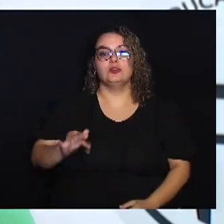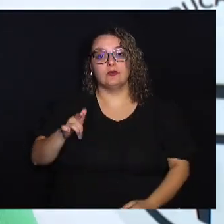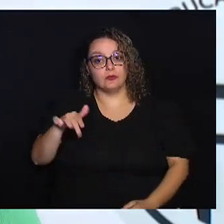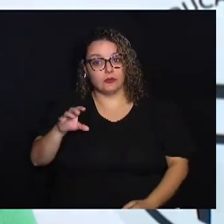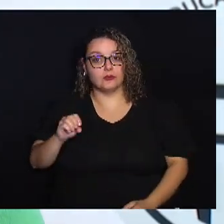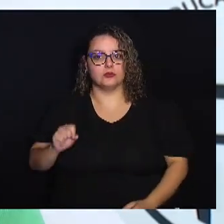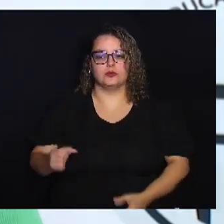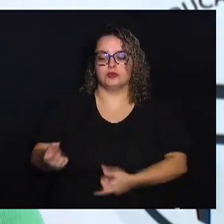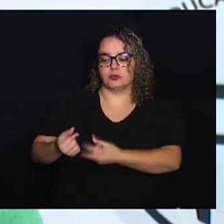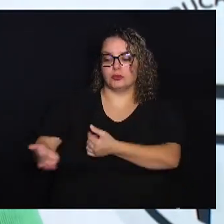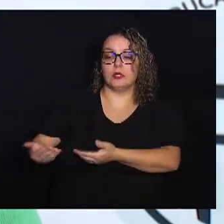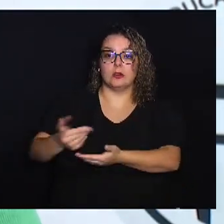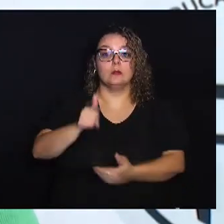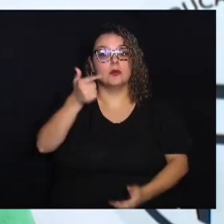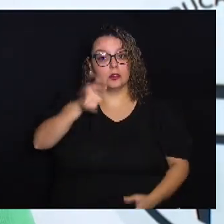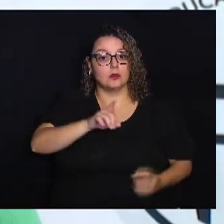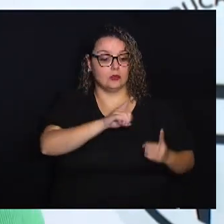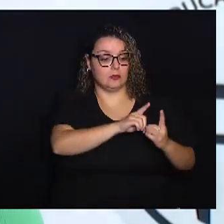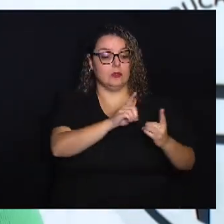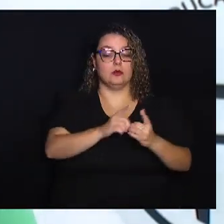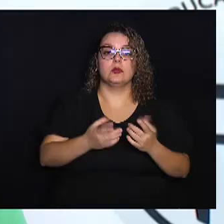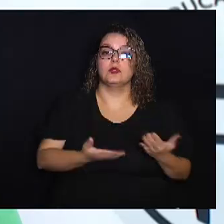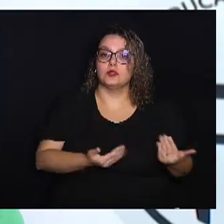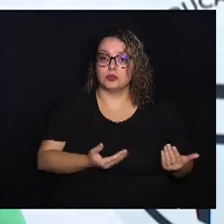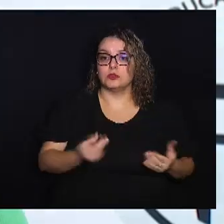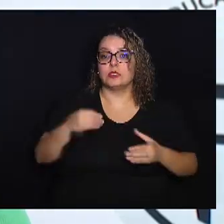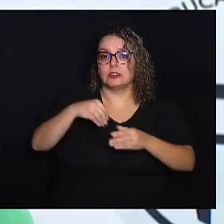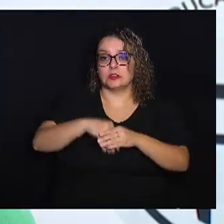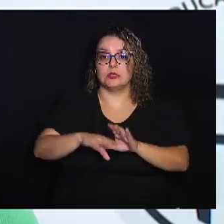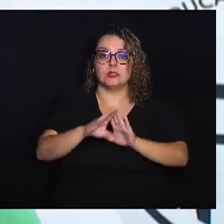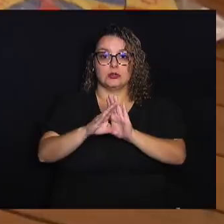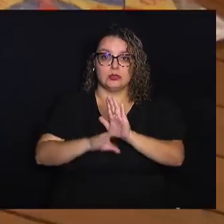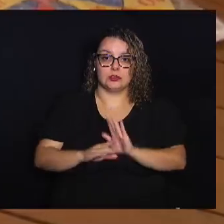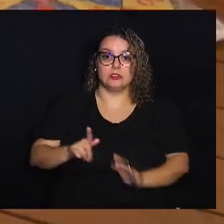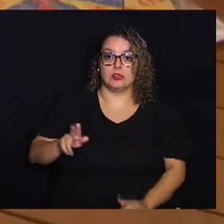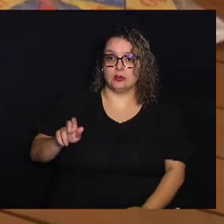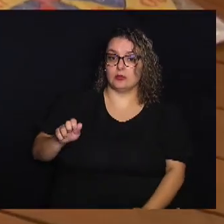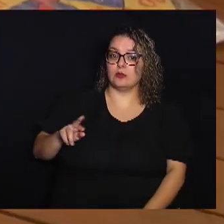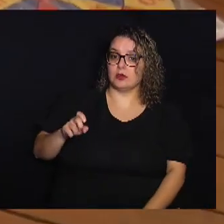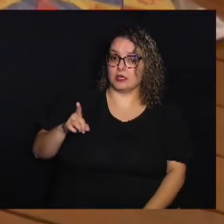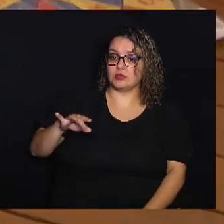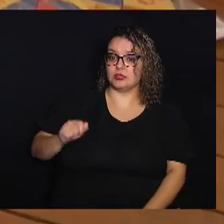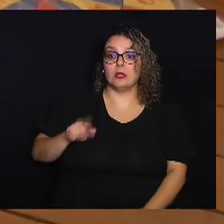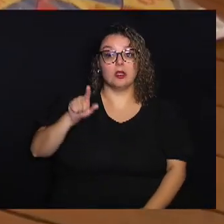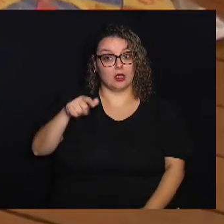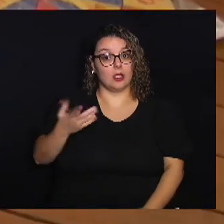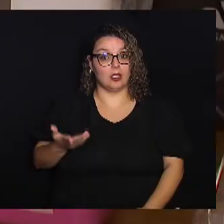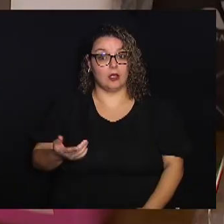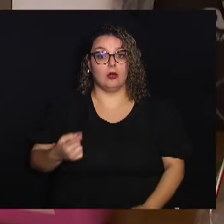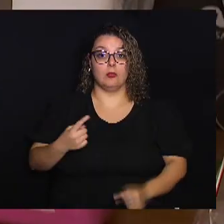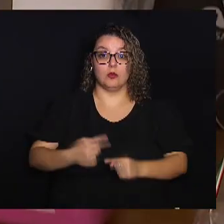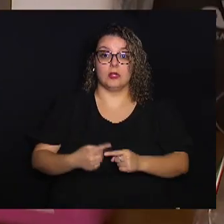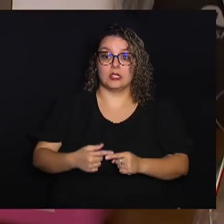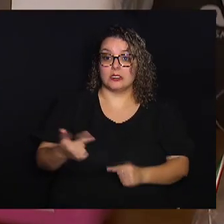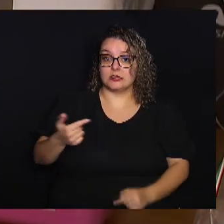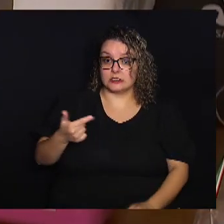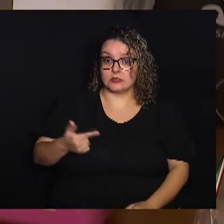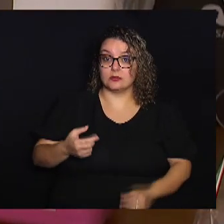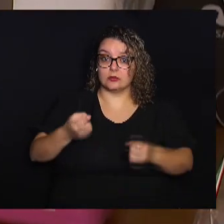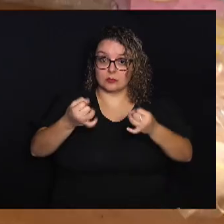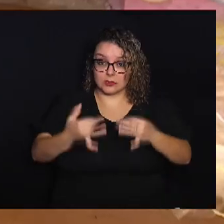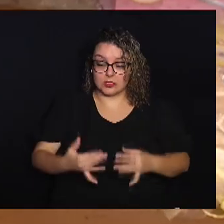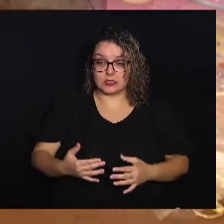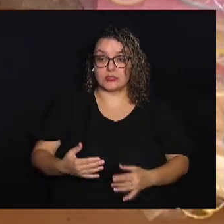possa continuar a atender os jovens dentro dos programas da Guardinha. Pois é, até porque, segundo a orientadora profissional